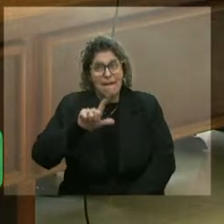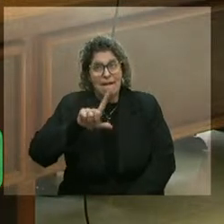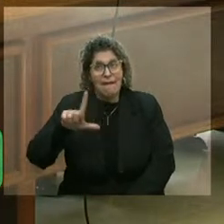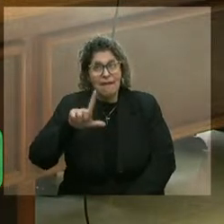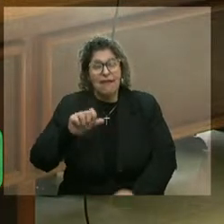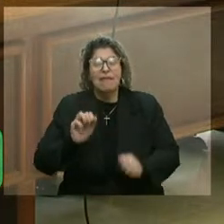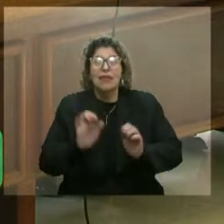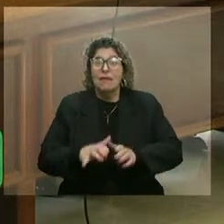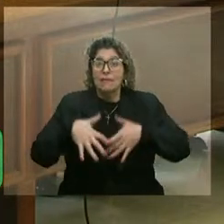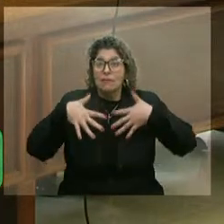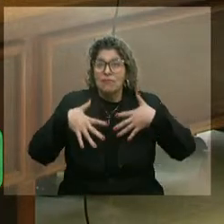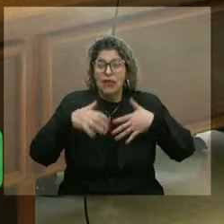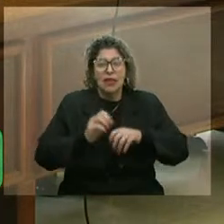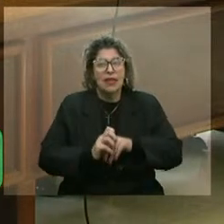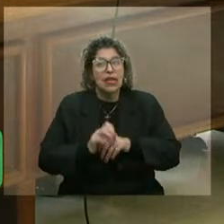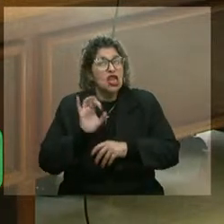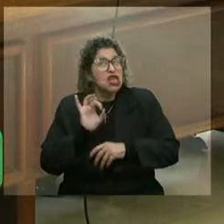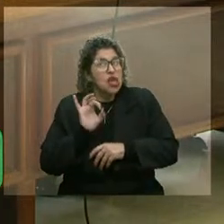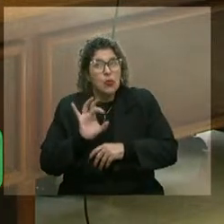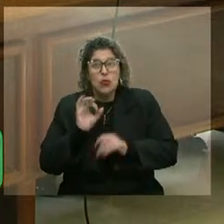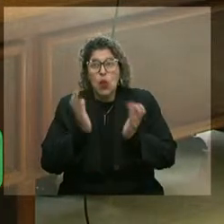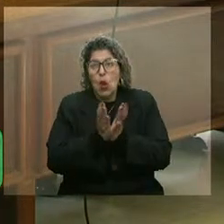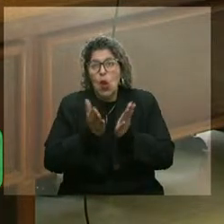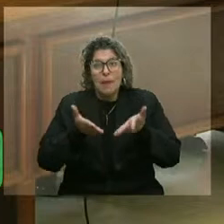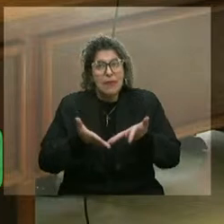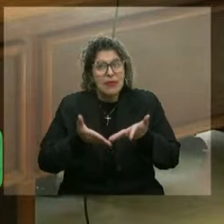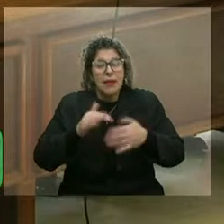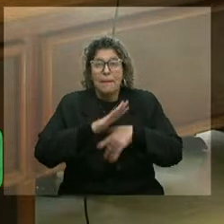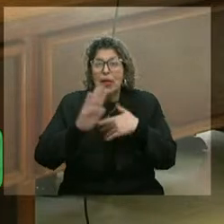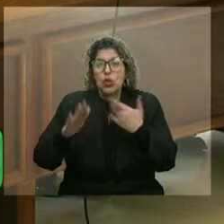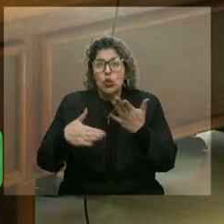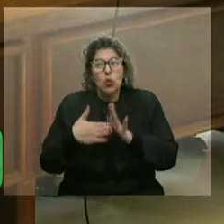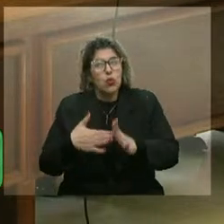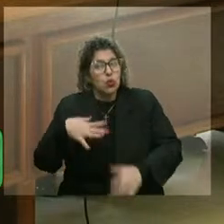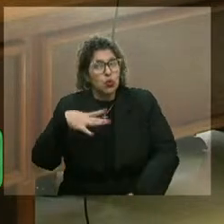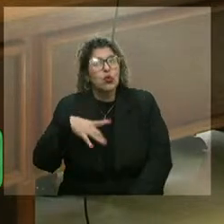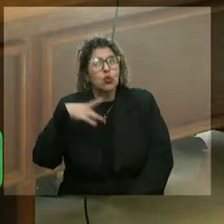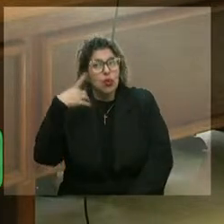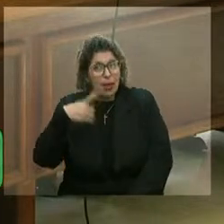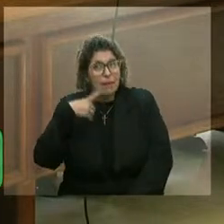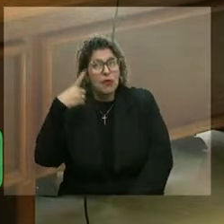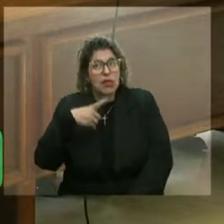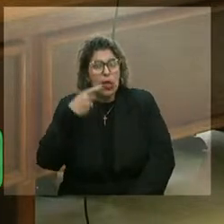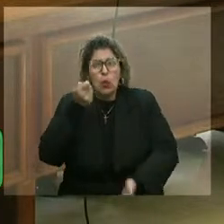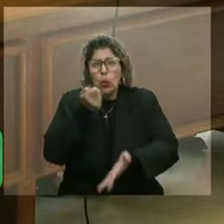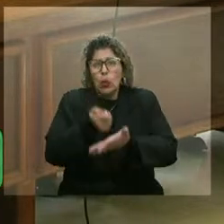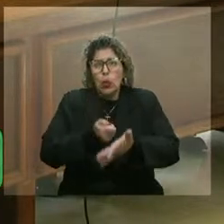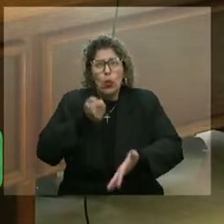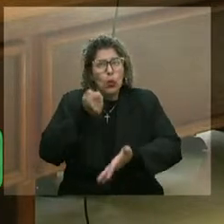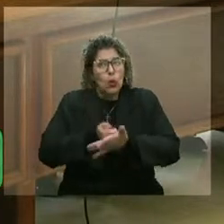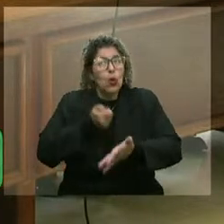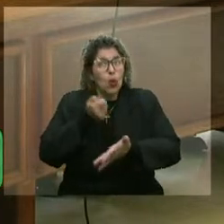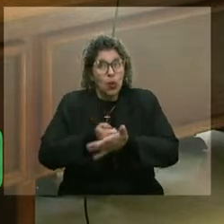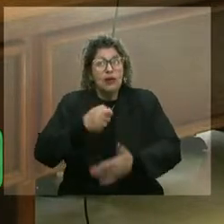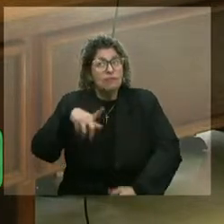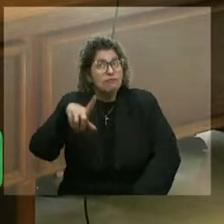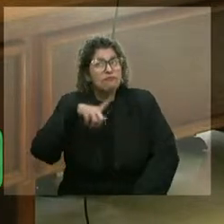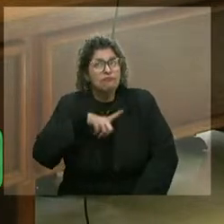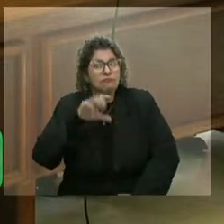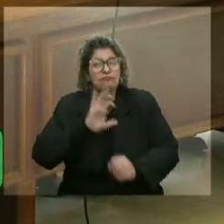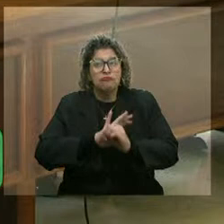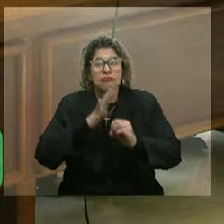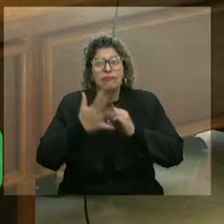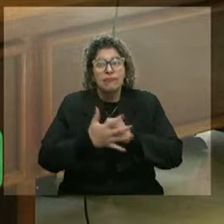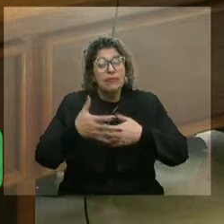Assembleia fez-se presente não só com a comissão, mas com todos os deputados nessa grande luta que a gente travou com o